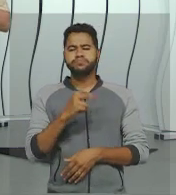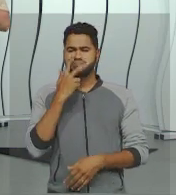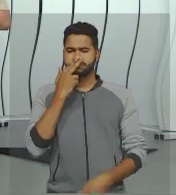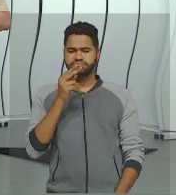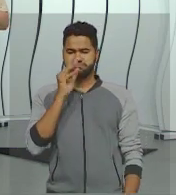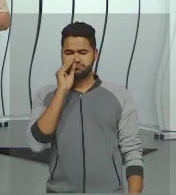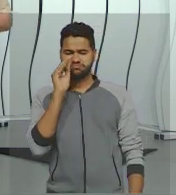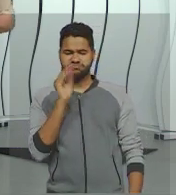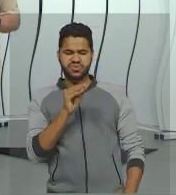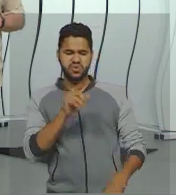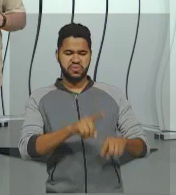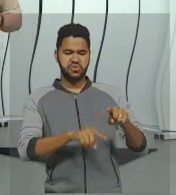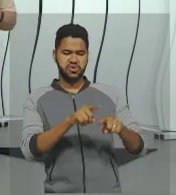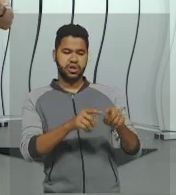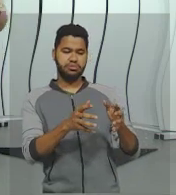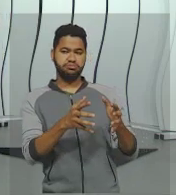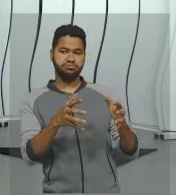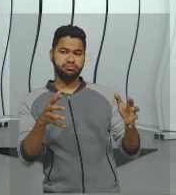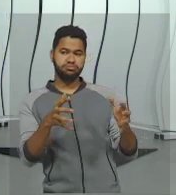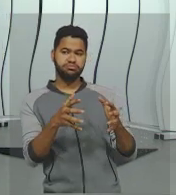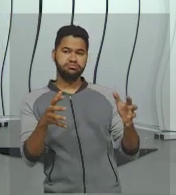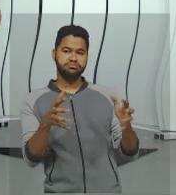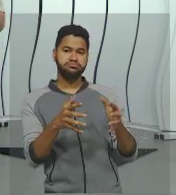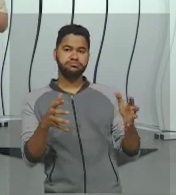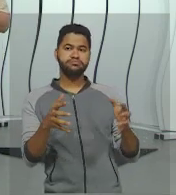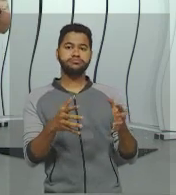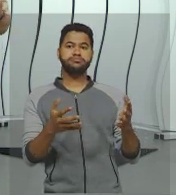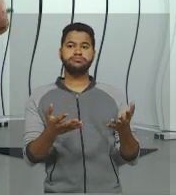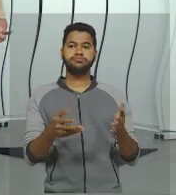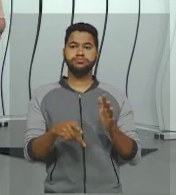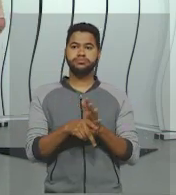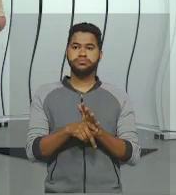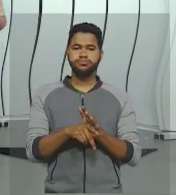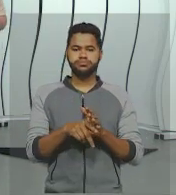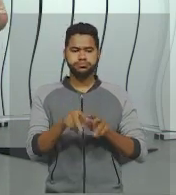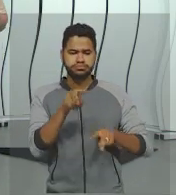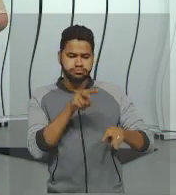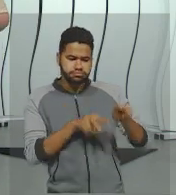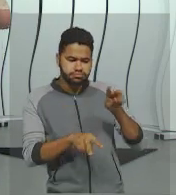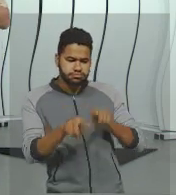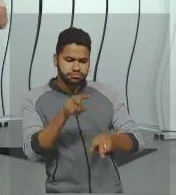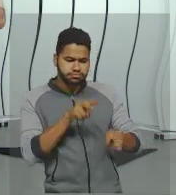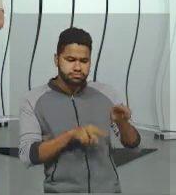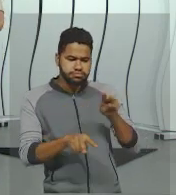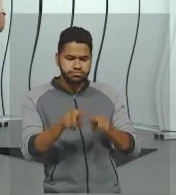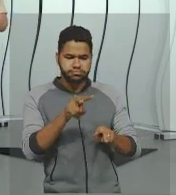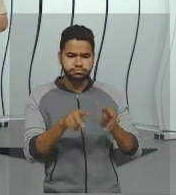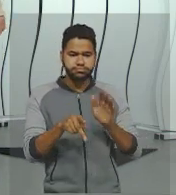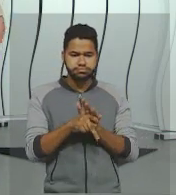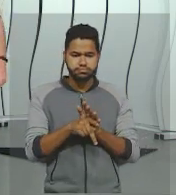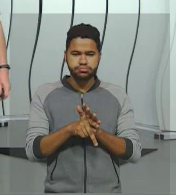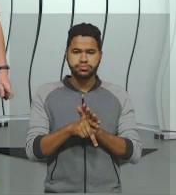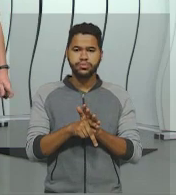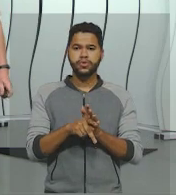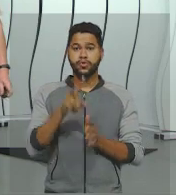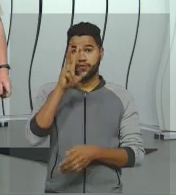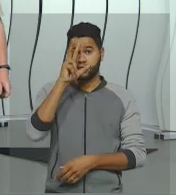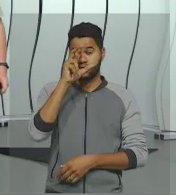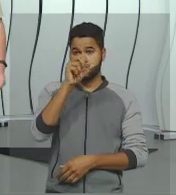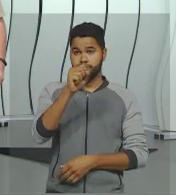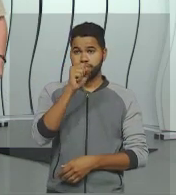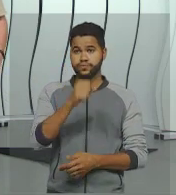o tamanho de um objeto para fazer a análise de movimento ou a análise das forças que estão sendo aplicadas sobre